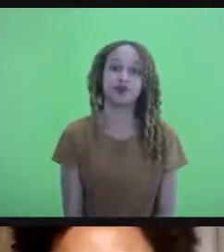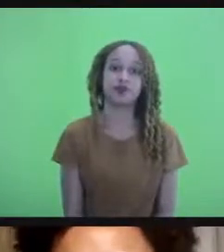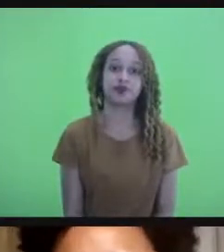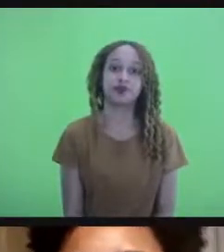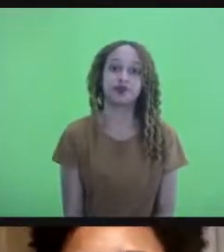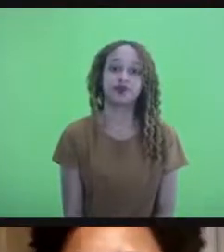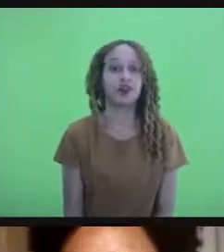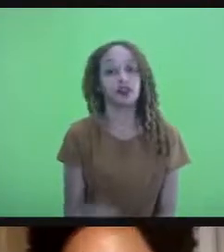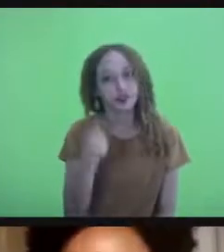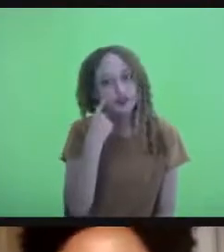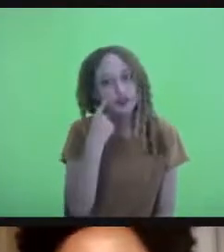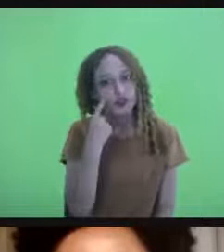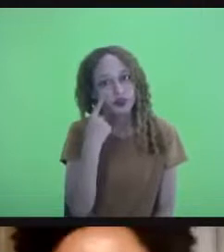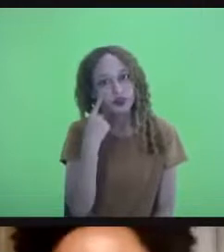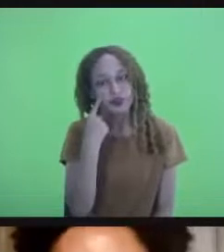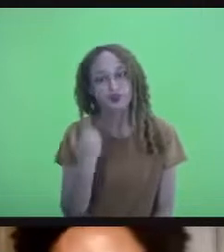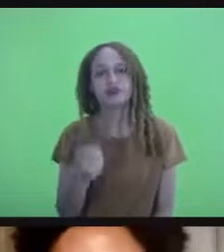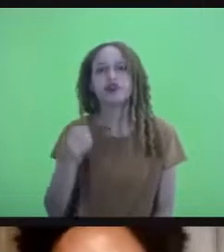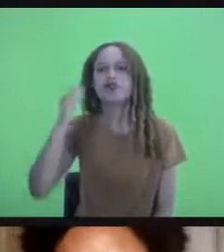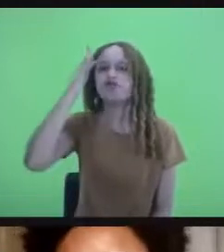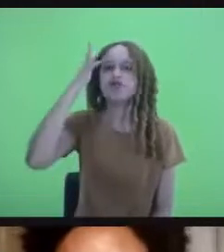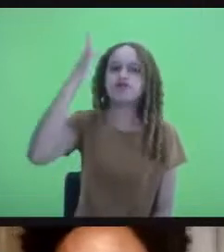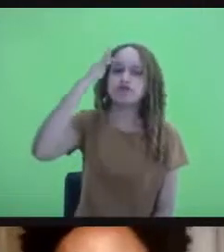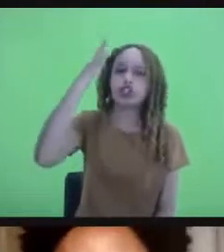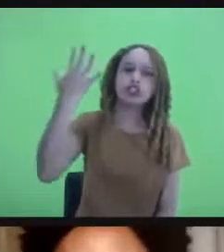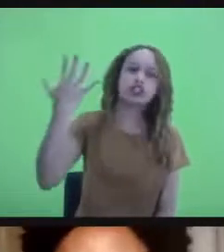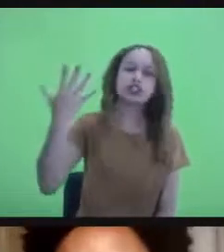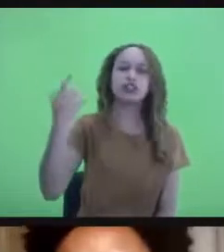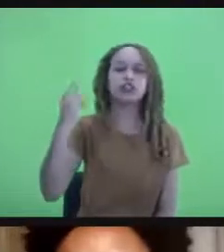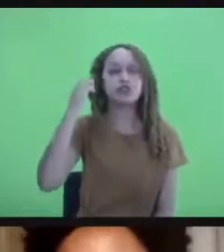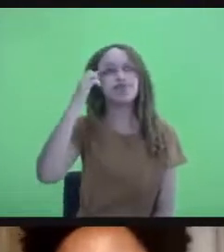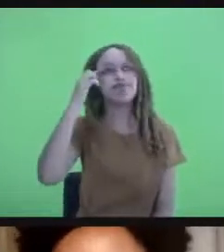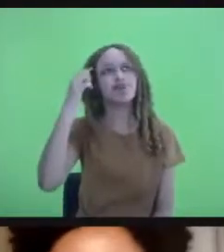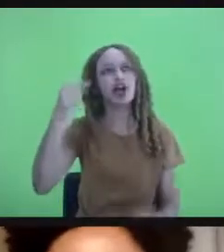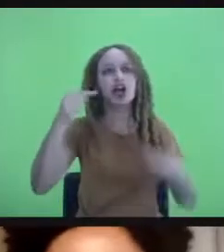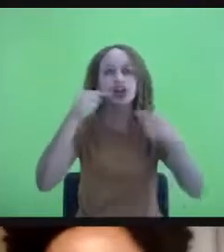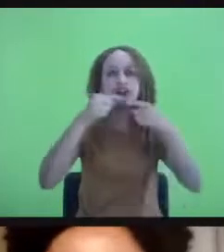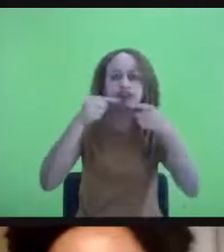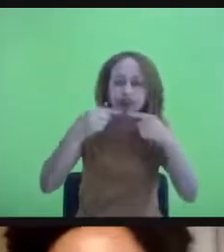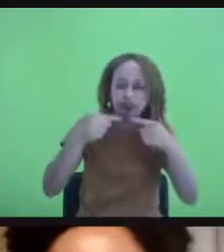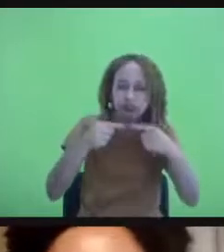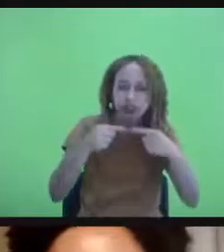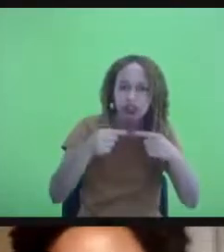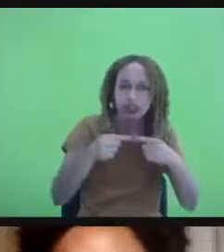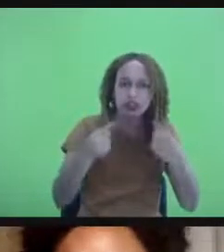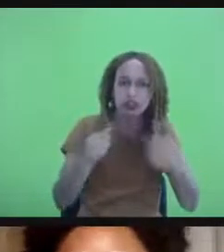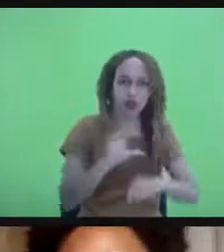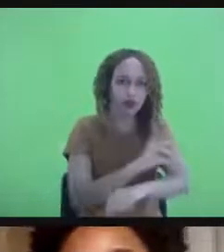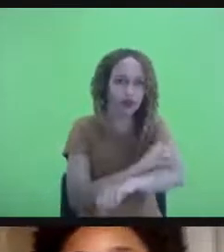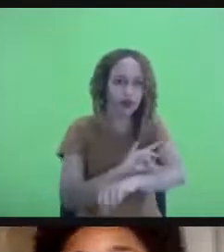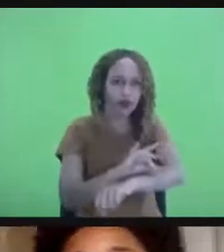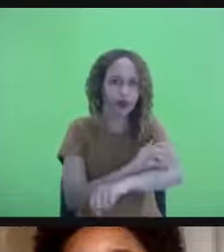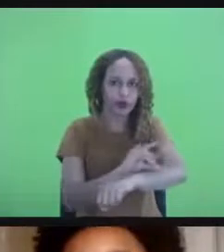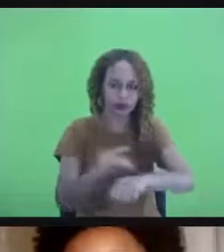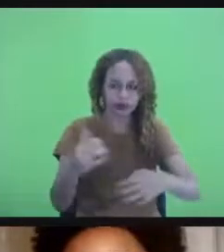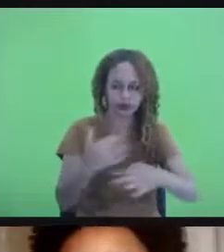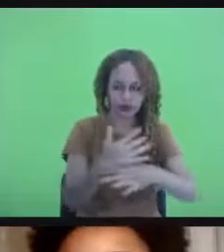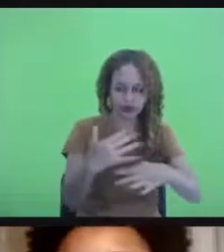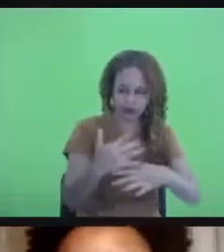Vamos ver como é pensar uma relação futura de uma arquitetura e urbanismo a partir de